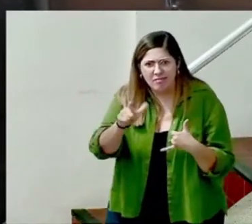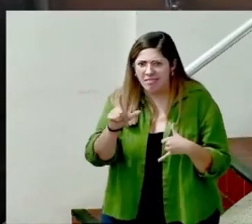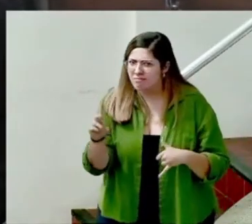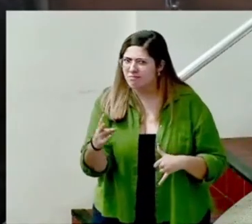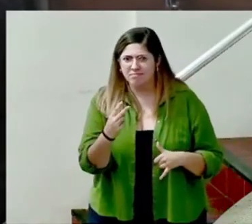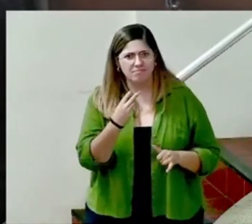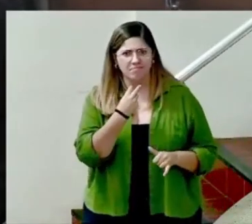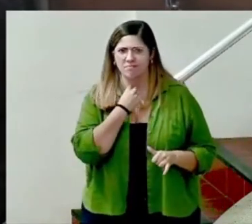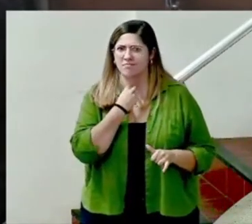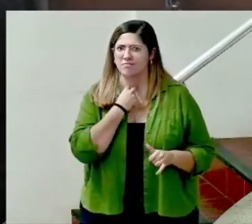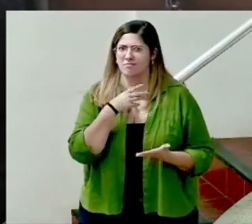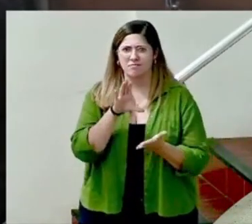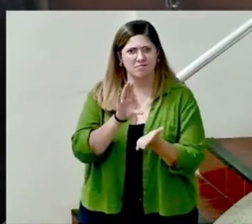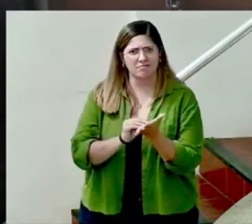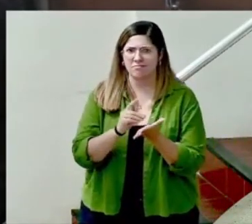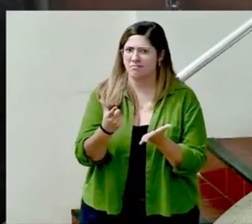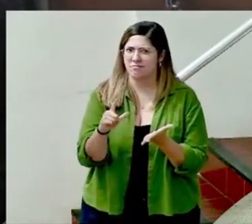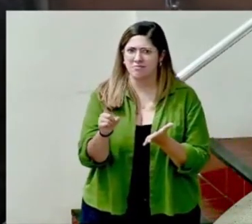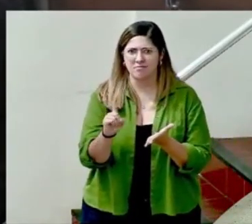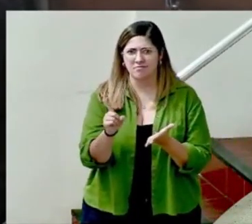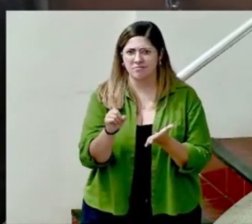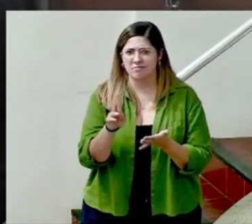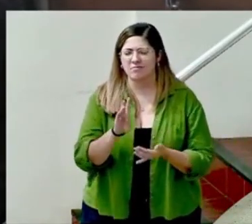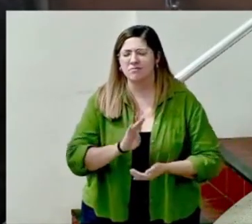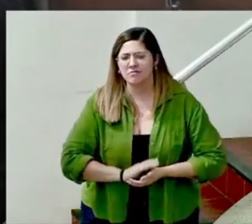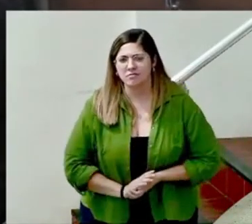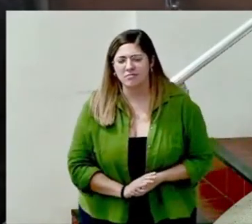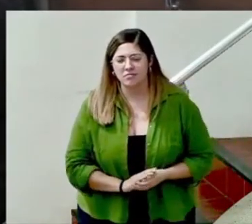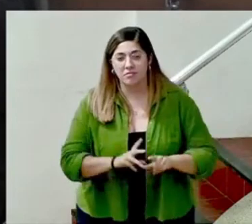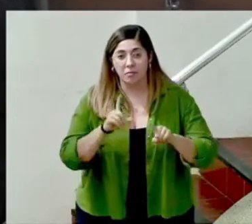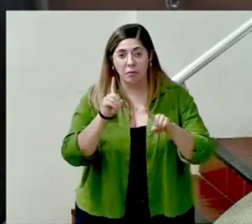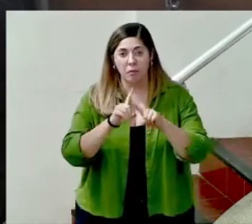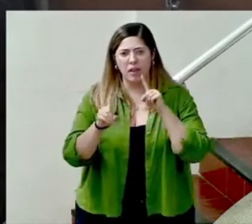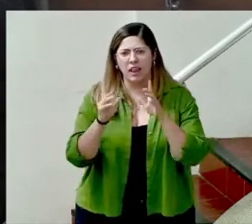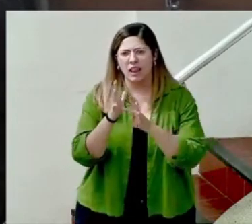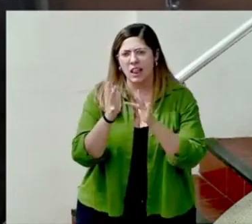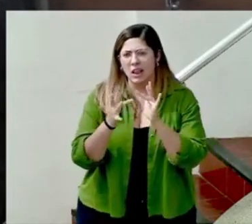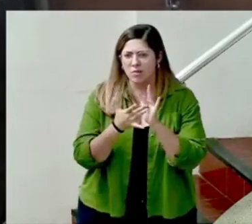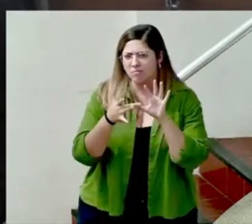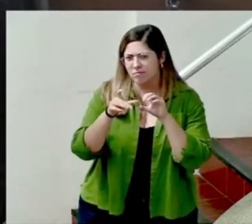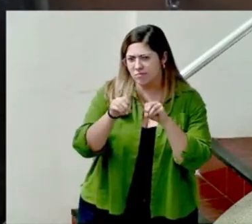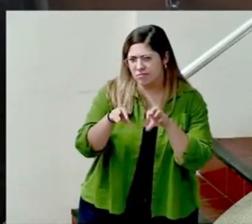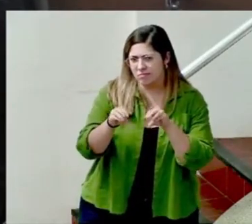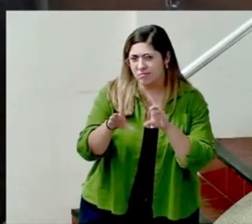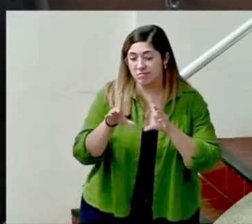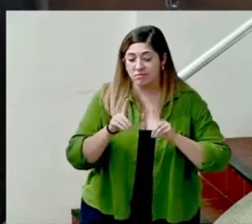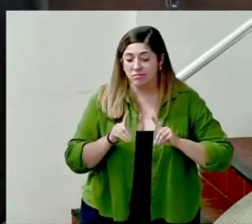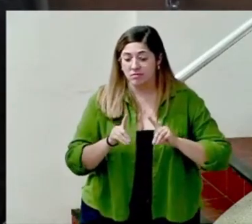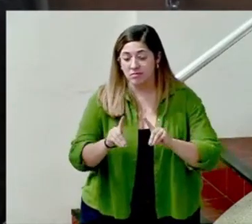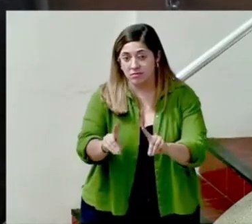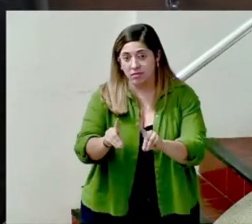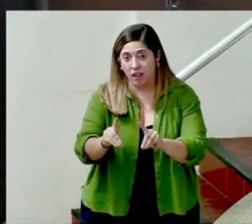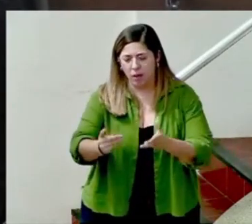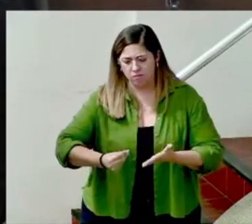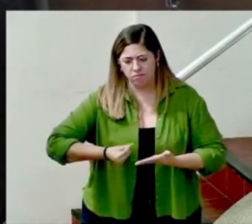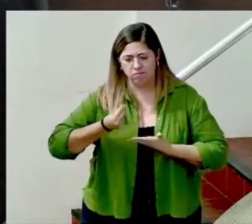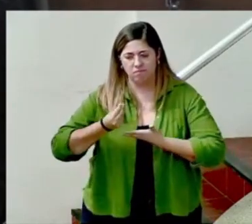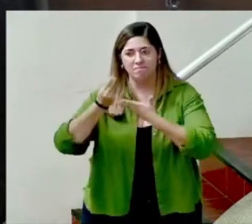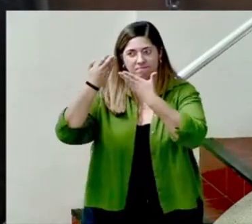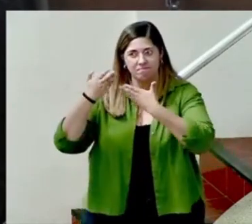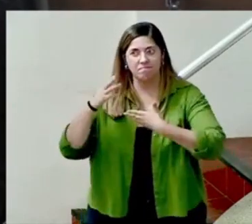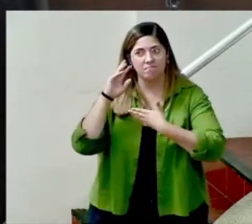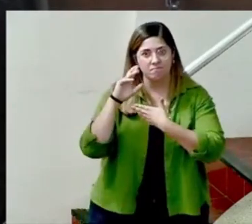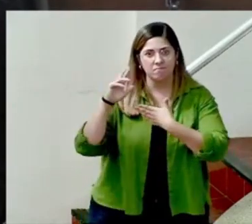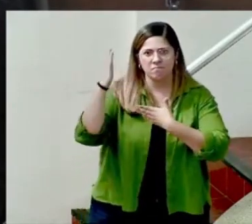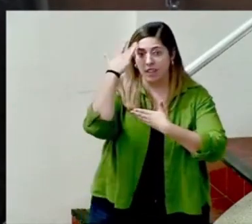os hipócritas. E aí, Cristo então ensina aos seus discípulos a viverem diante dele, sabendo